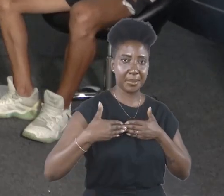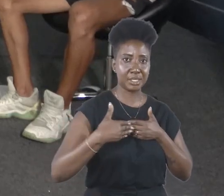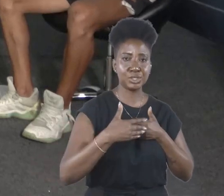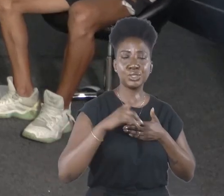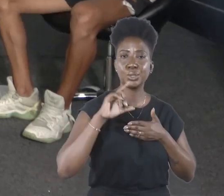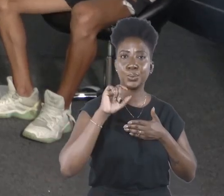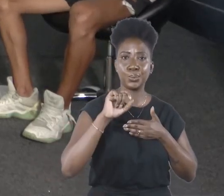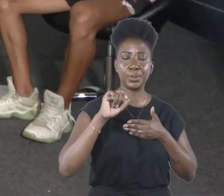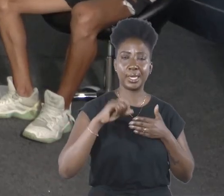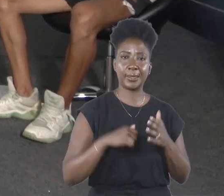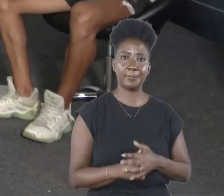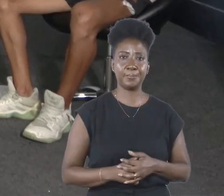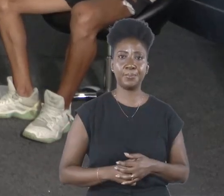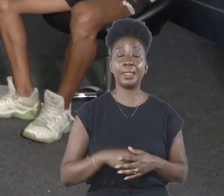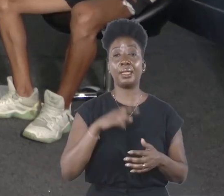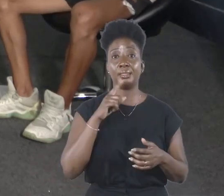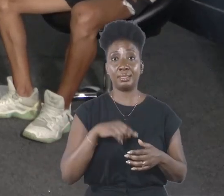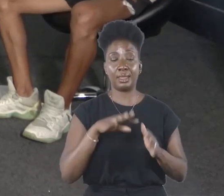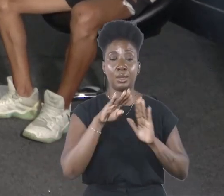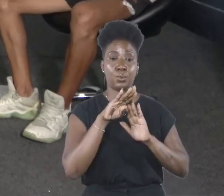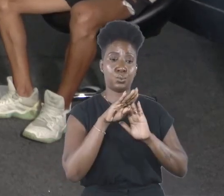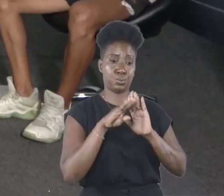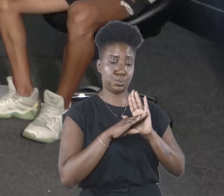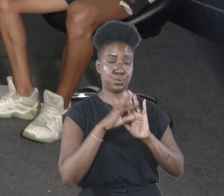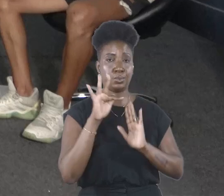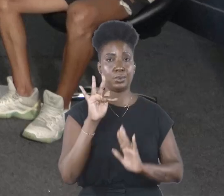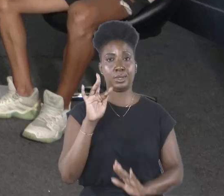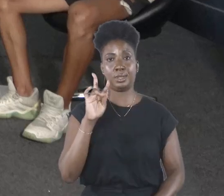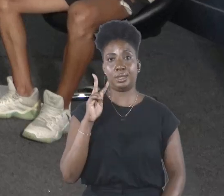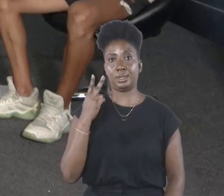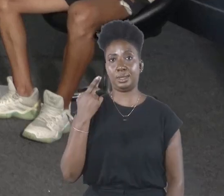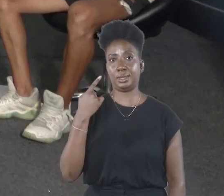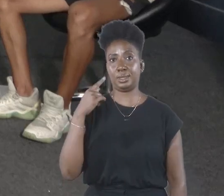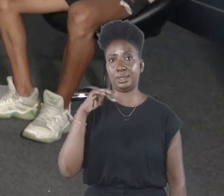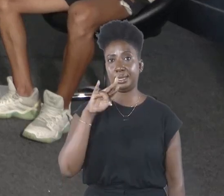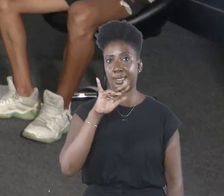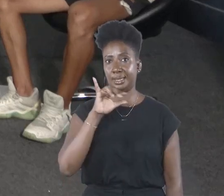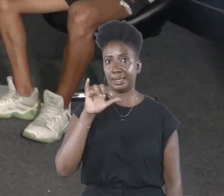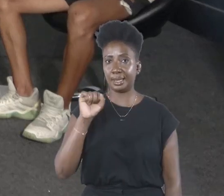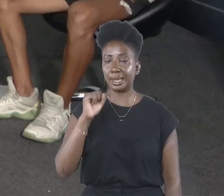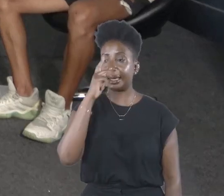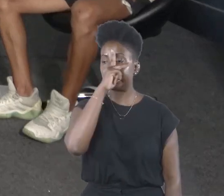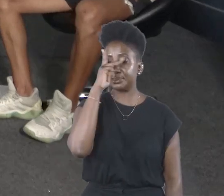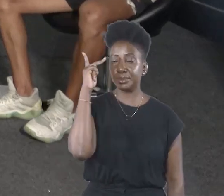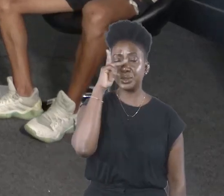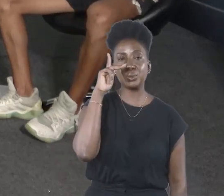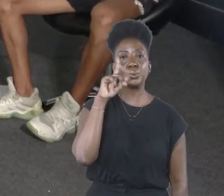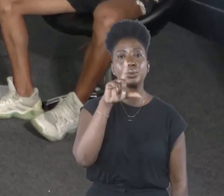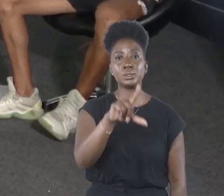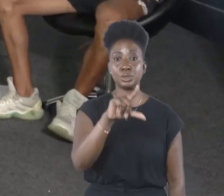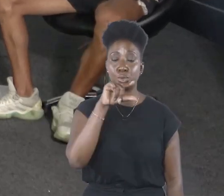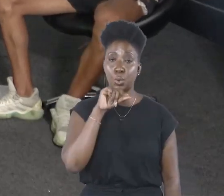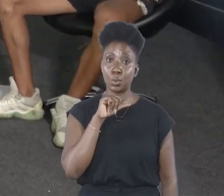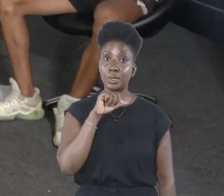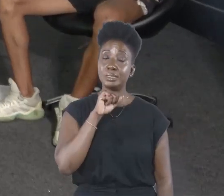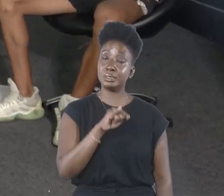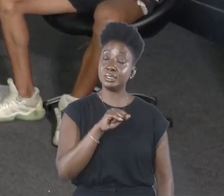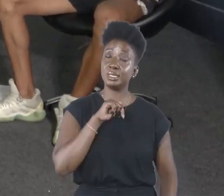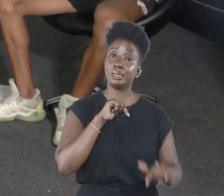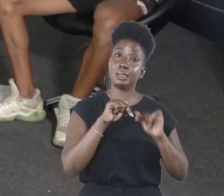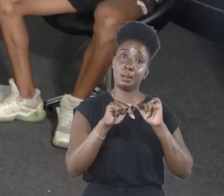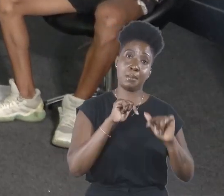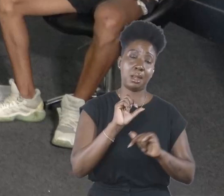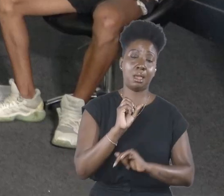partir daí tá abriu em duas frentes. E aí eu tenho um trilha em comum, como eu falei, a trilha em comum é onde as pessoas